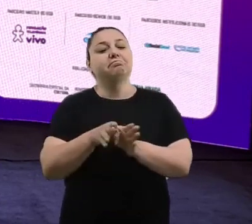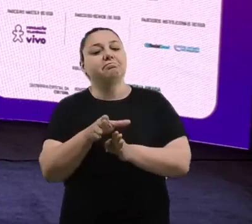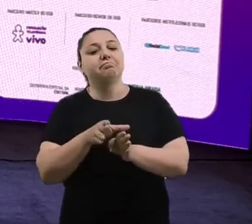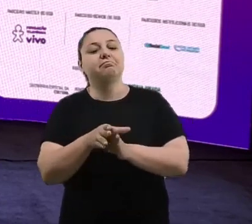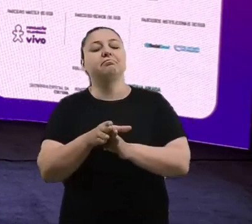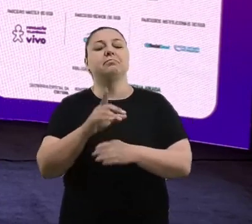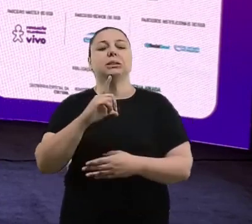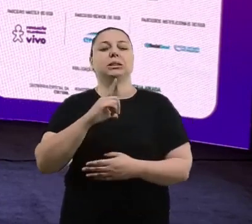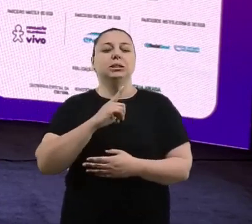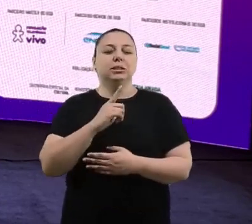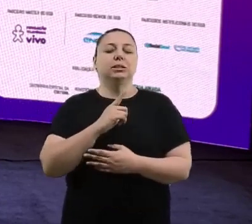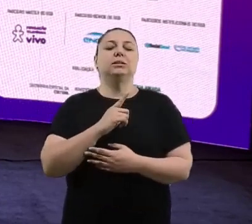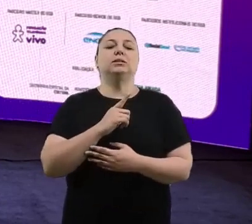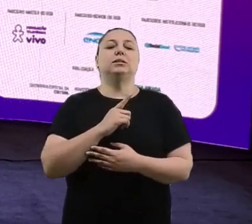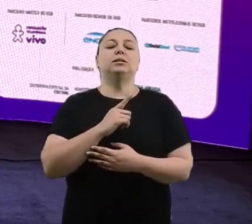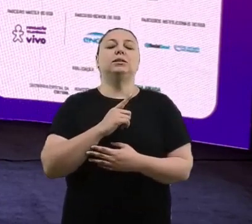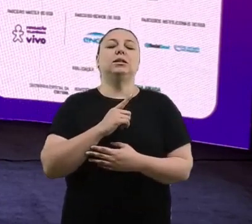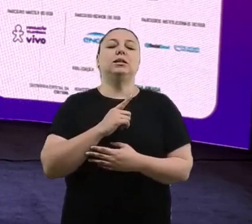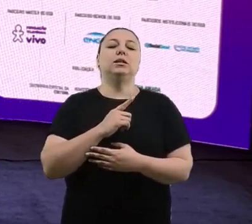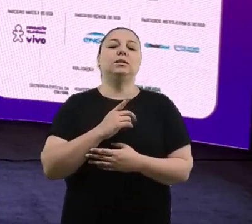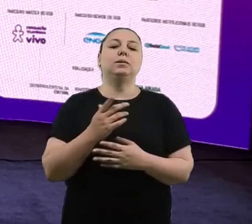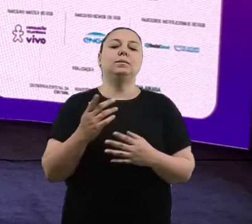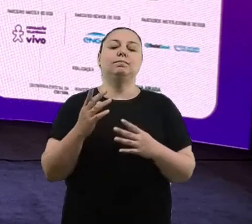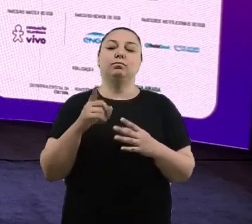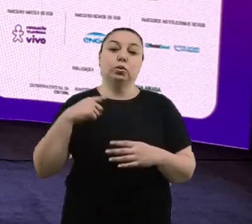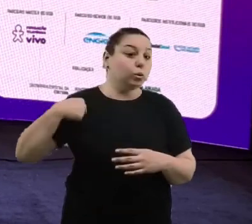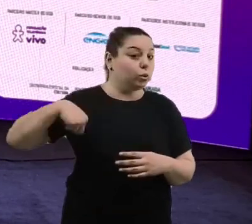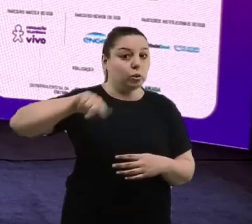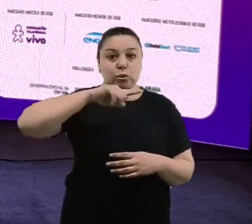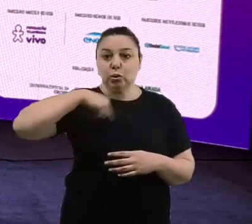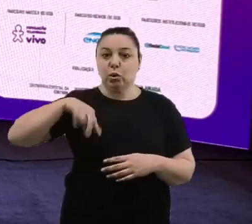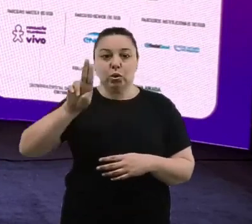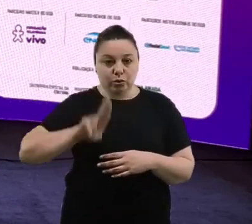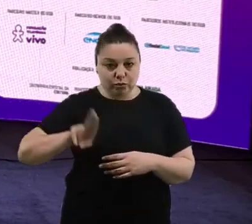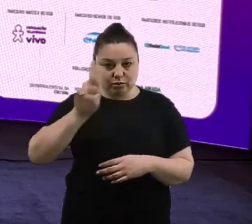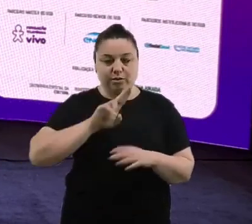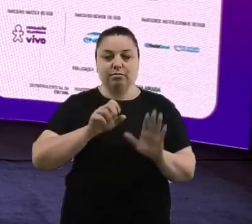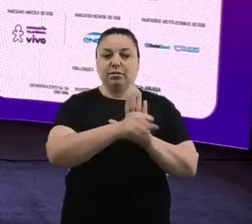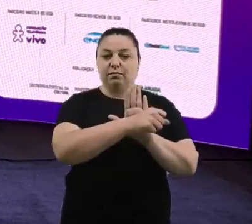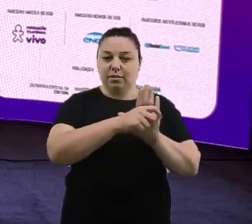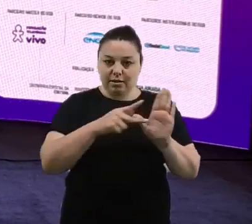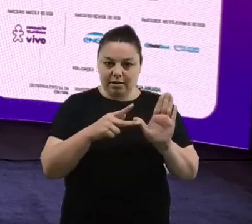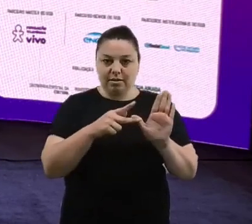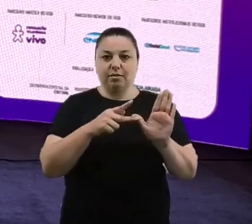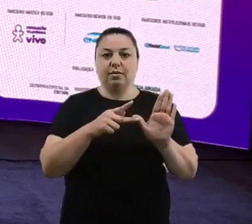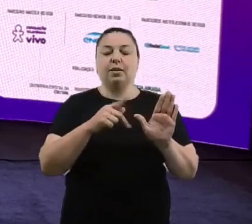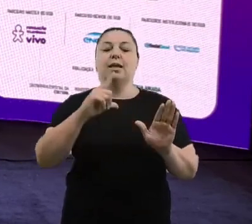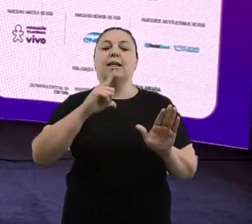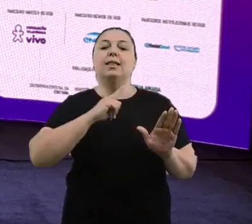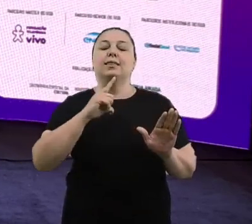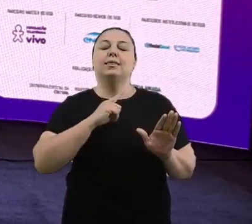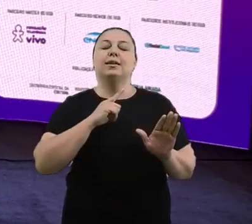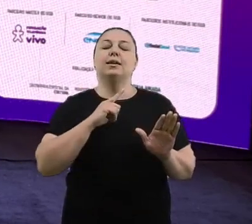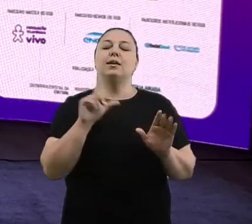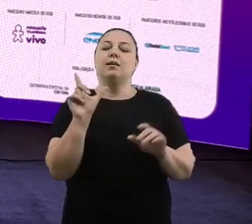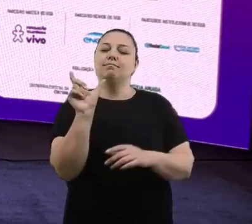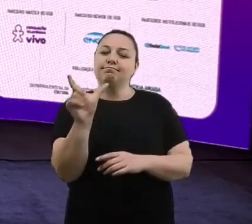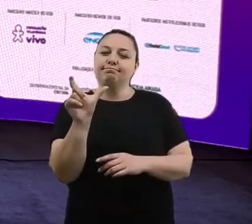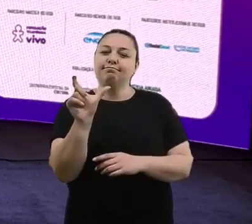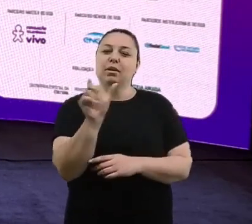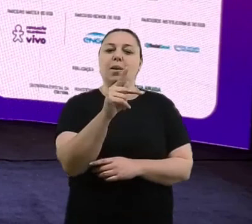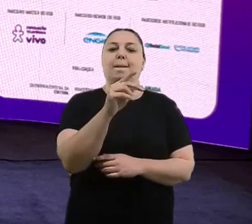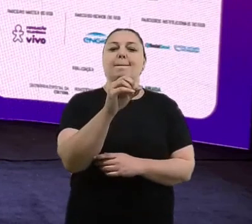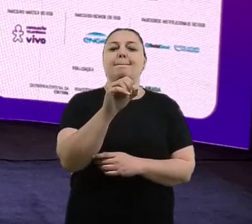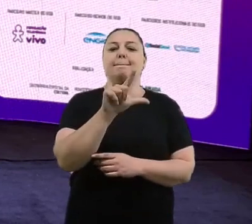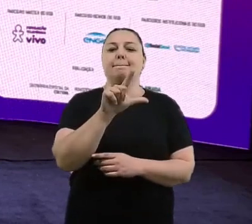nos protege, a todos nós, usuários de aplicativos, que se chama política de privacidade. Então, todo aplicativo